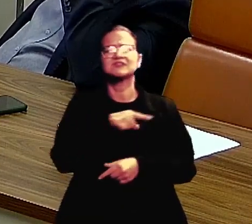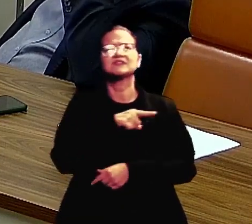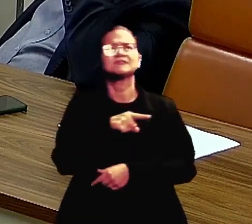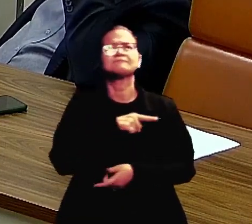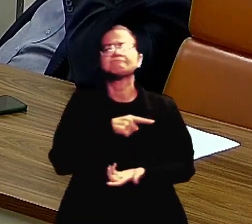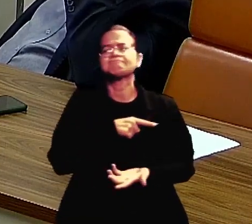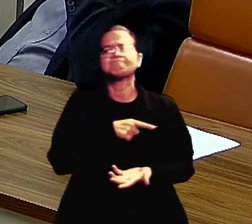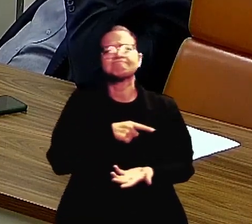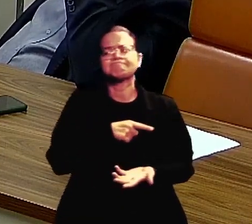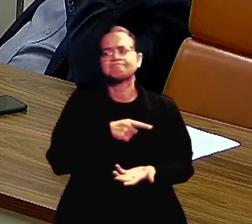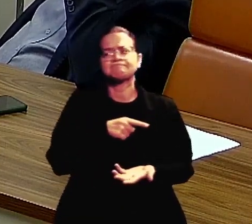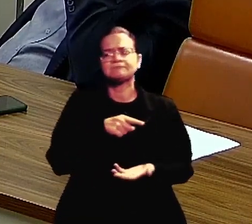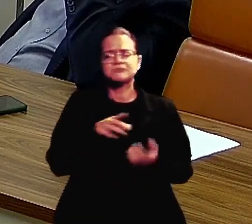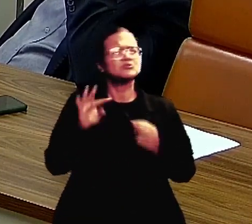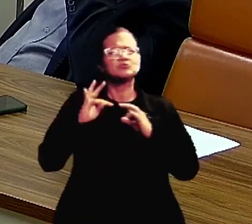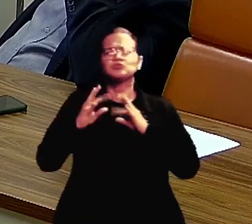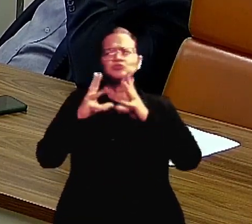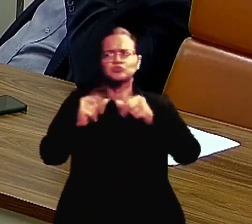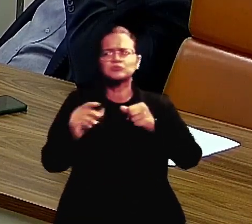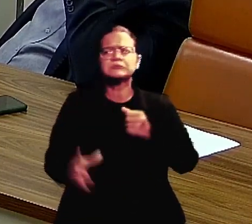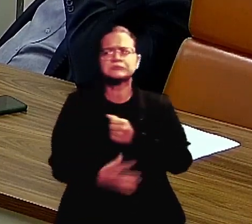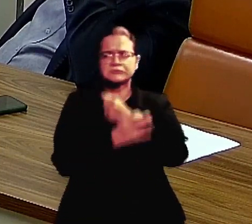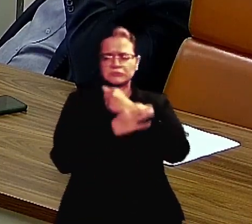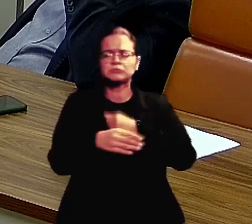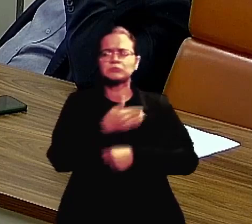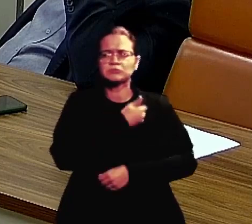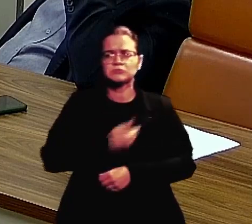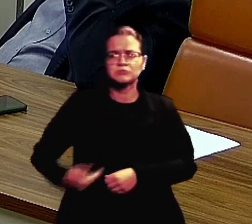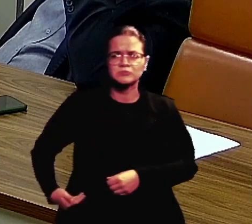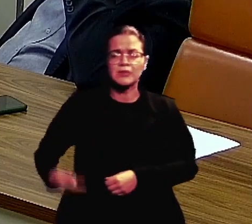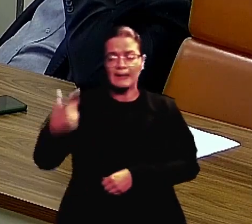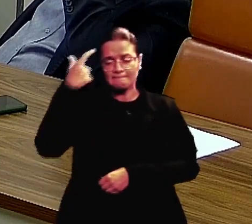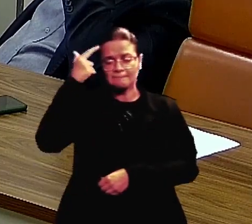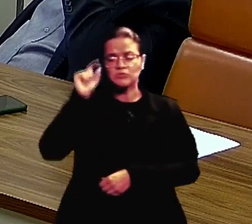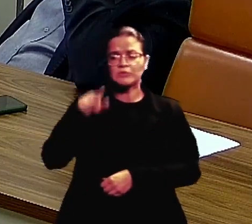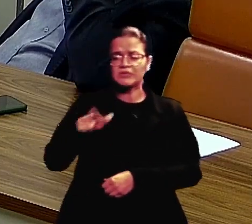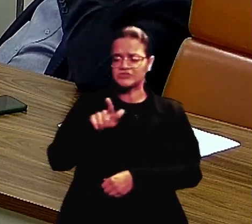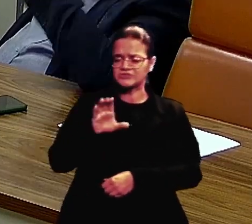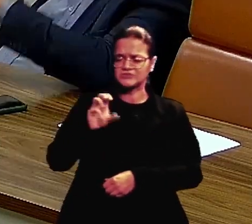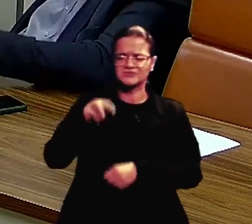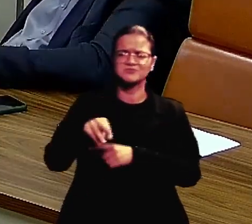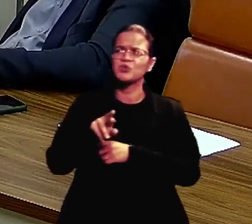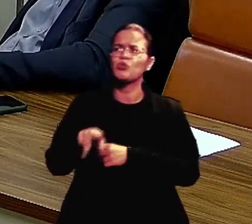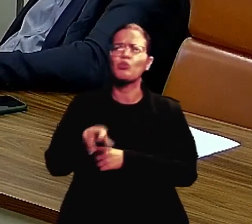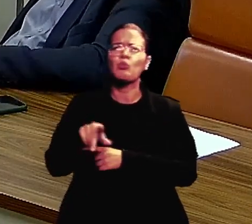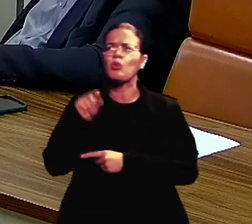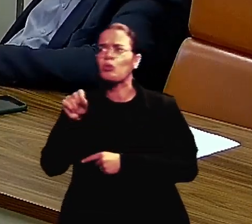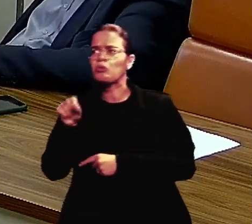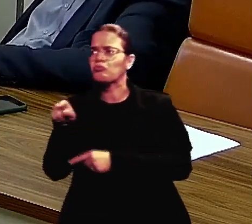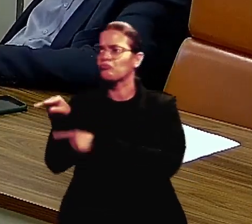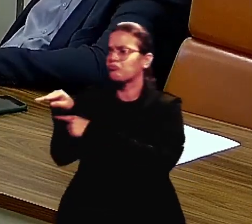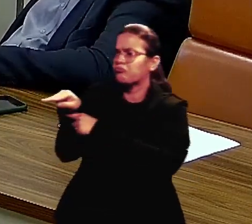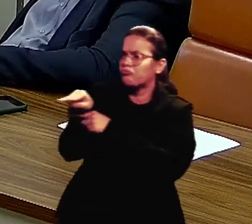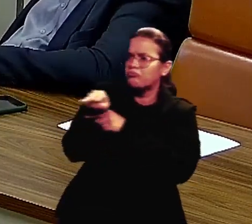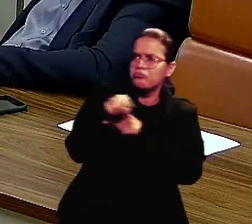submetidos, todos os trabalhadores da segurança pública. Acho que o papel da Guarda Municipal não é nem esse de ronda extensiva, essas